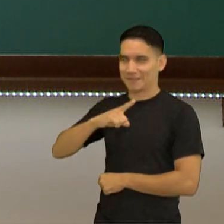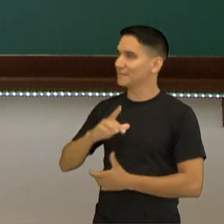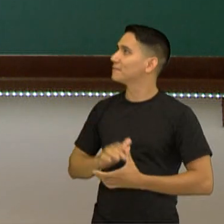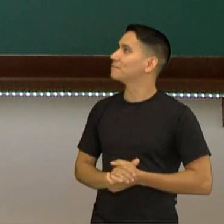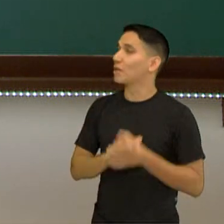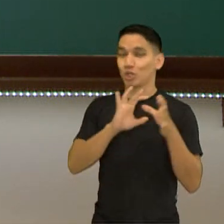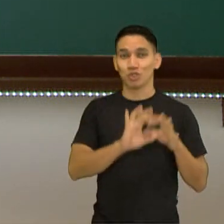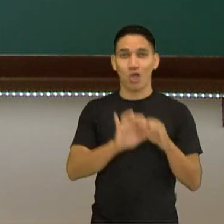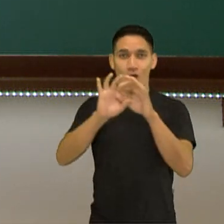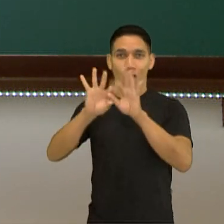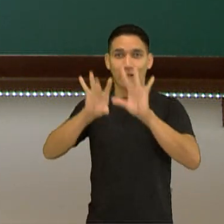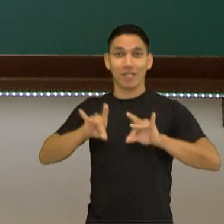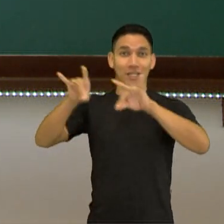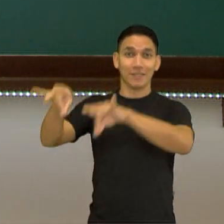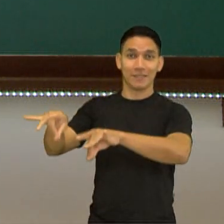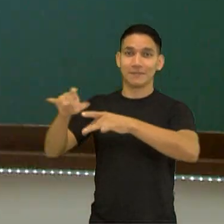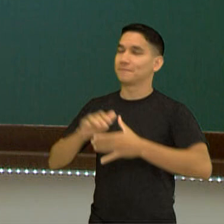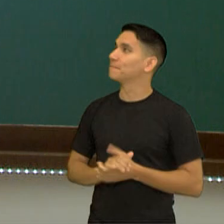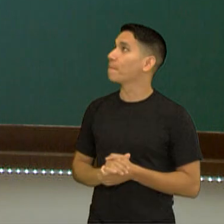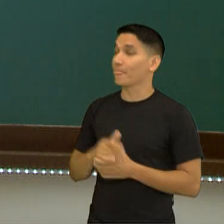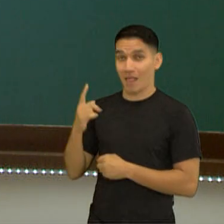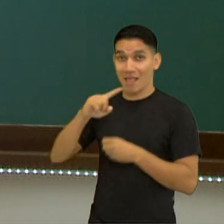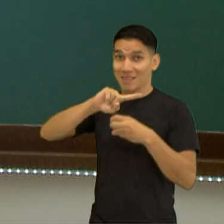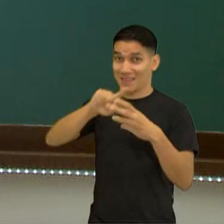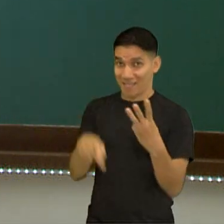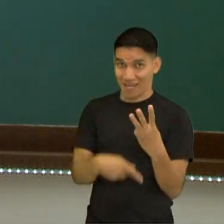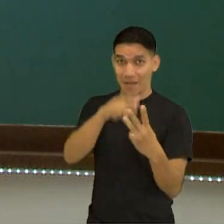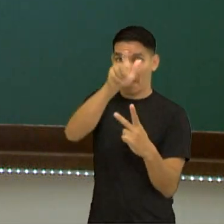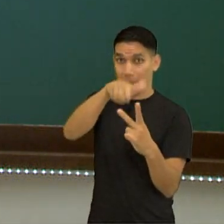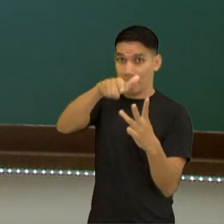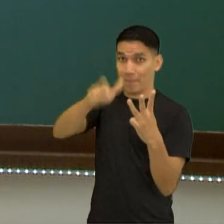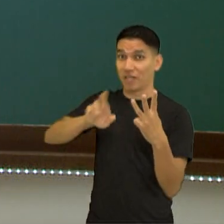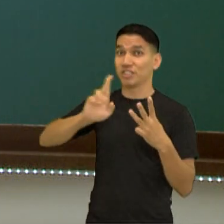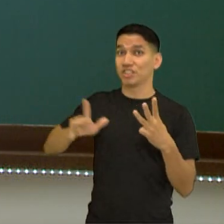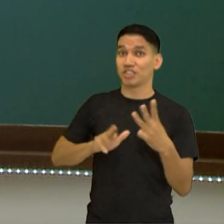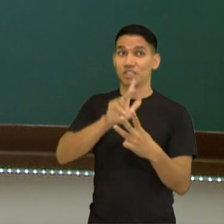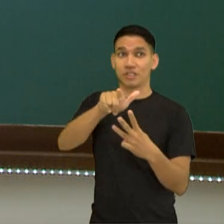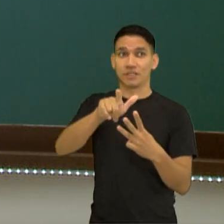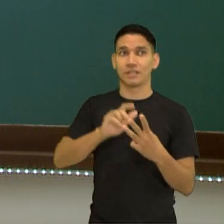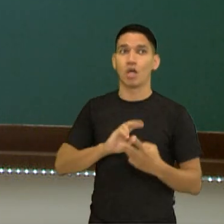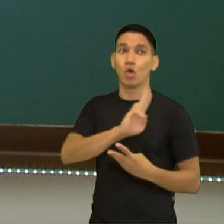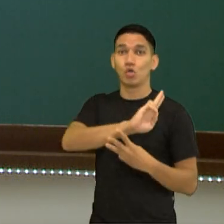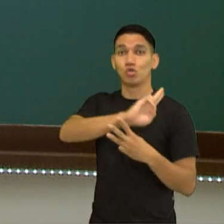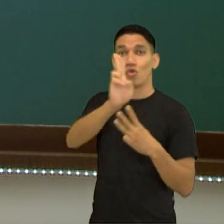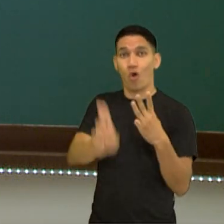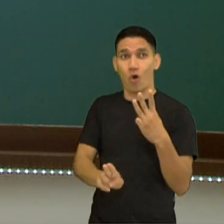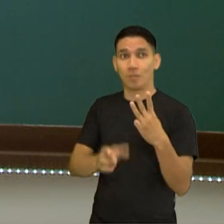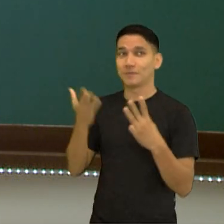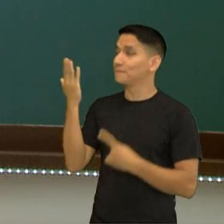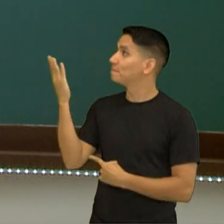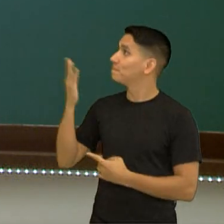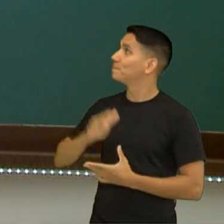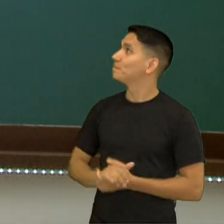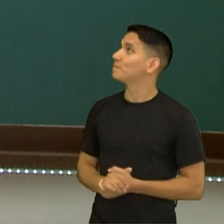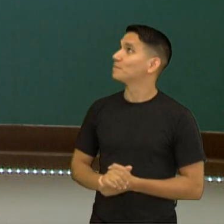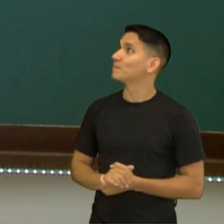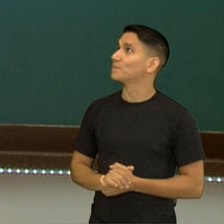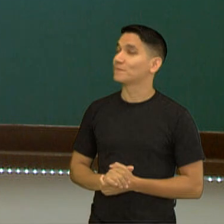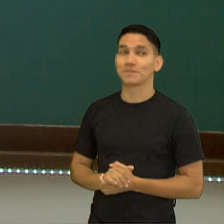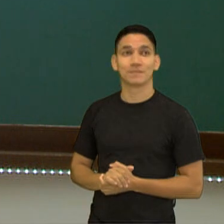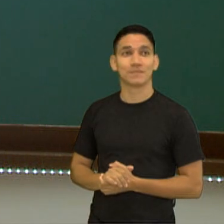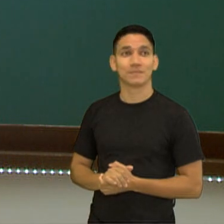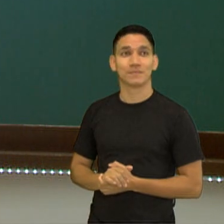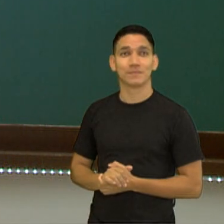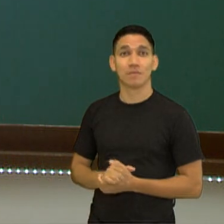dos Jogos de Sydney. Eu tenho 3 mascotes diferentes, ó, Ollie, Sid e Millie. Então,